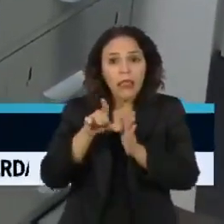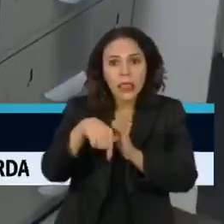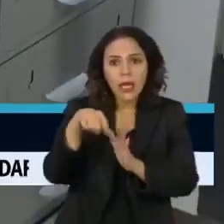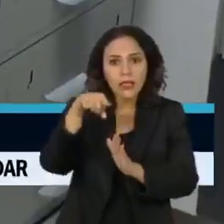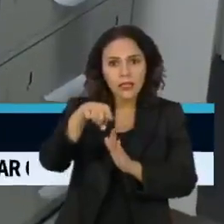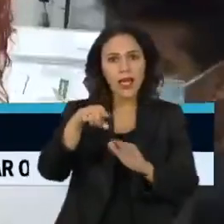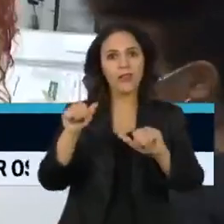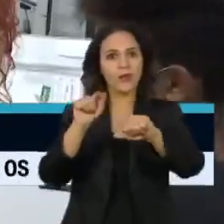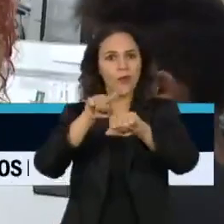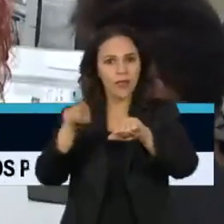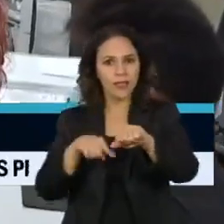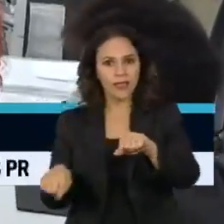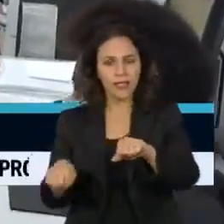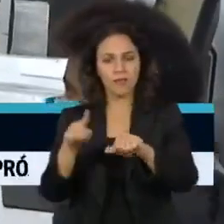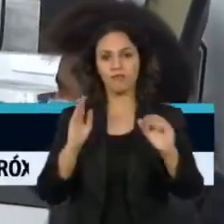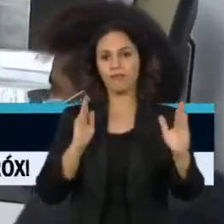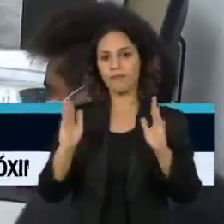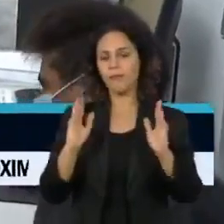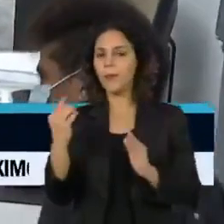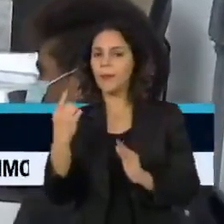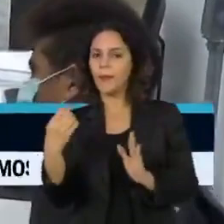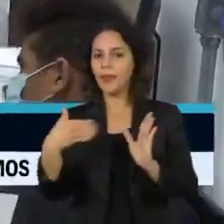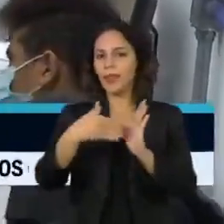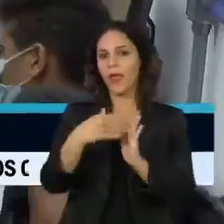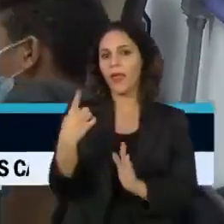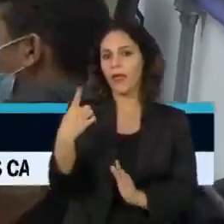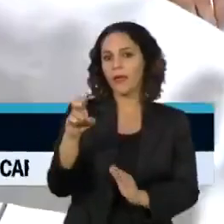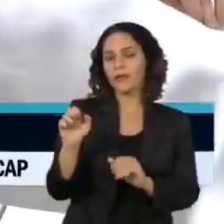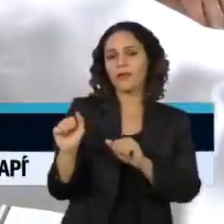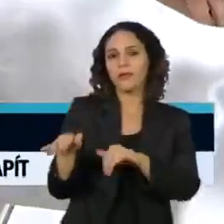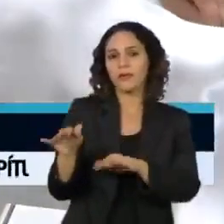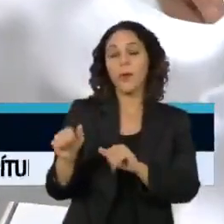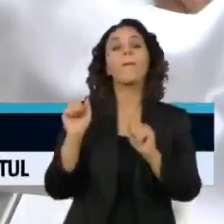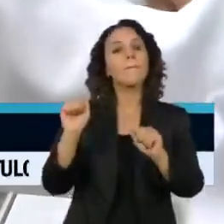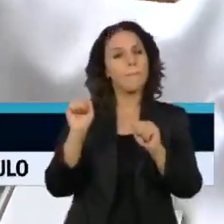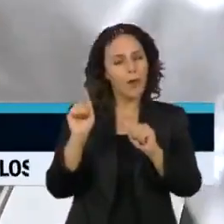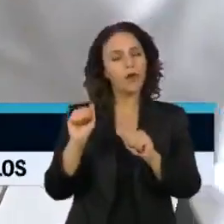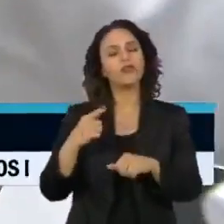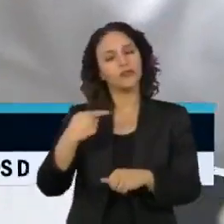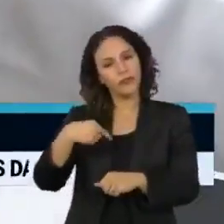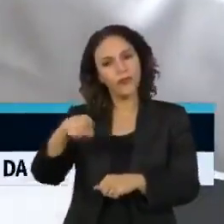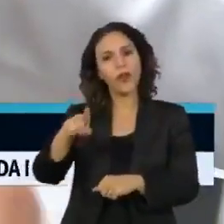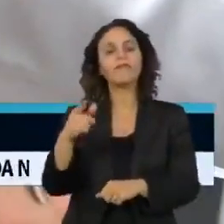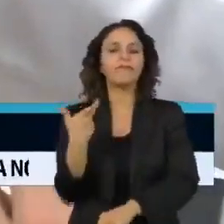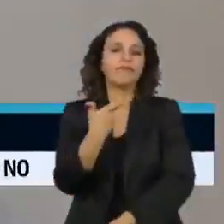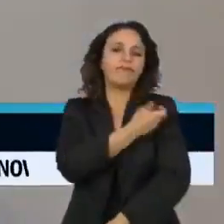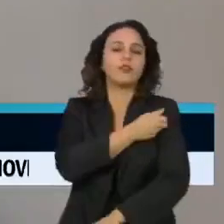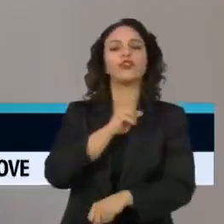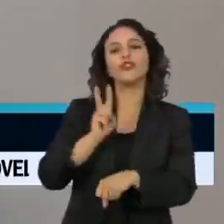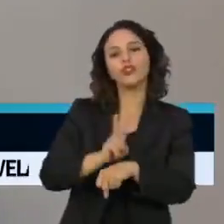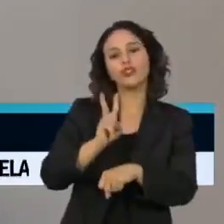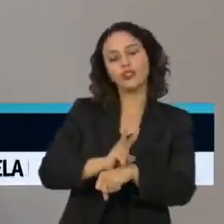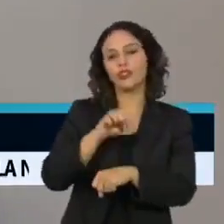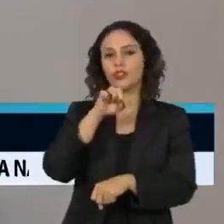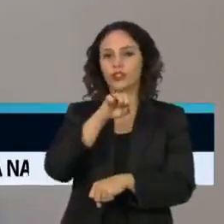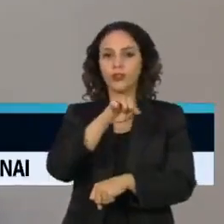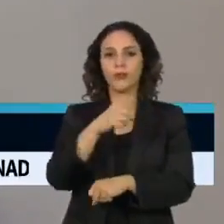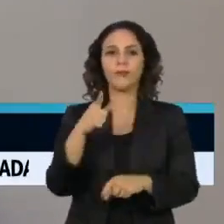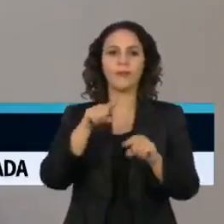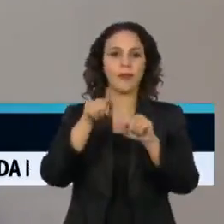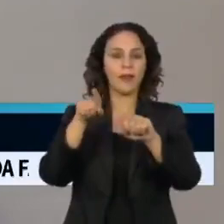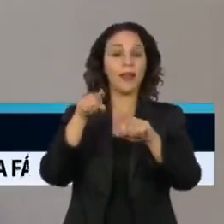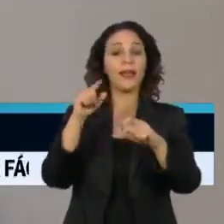atrasada da Astra zeneca entre os dias primeiro e quinze de Setembro poderá se imunizar com a vacina da fazer na